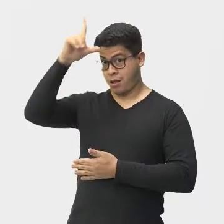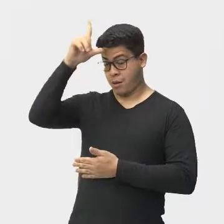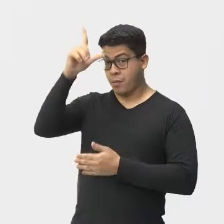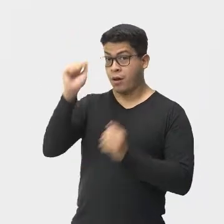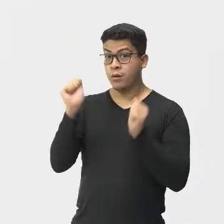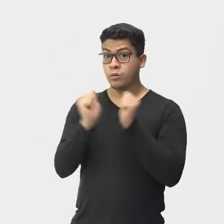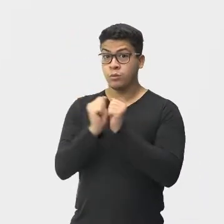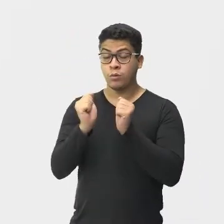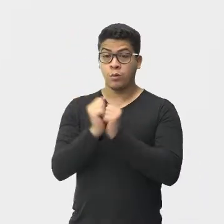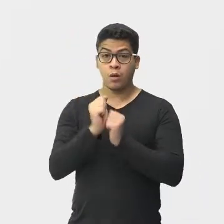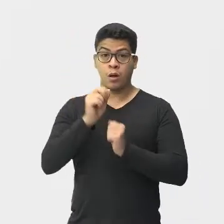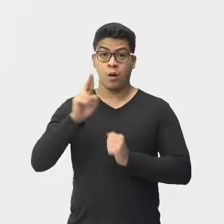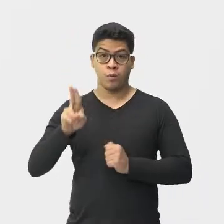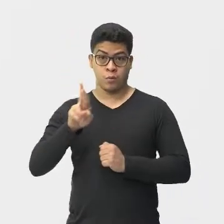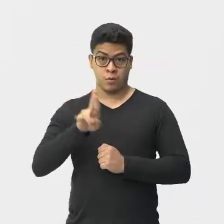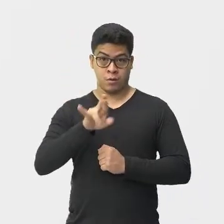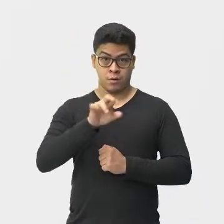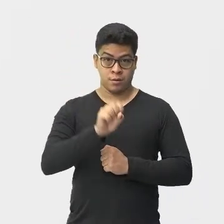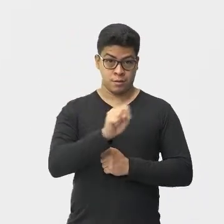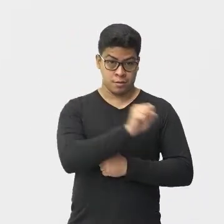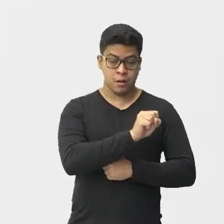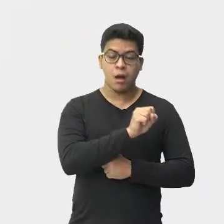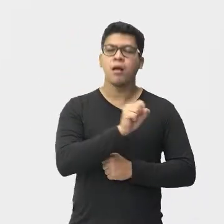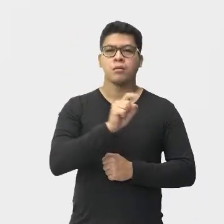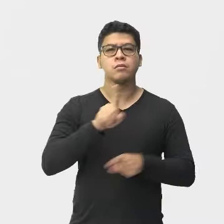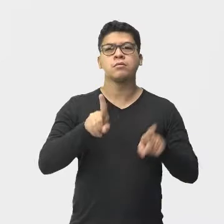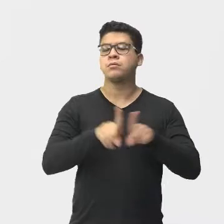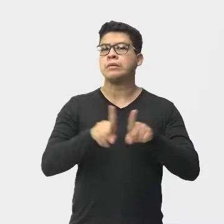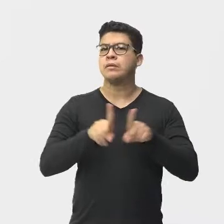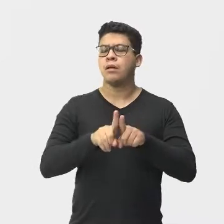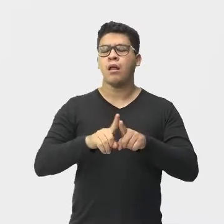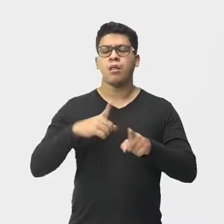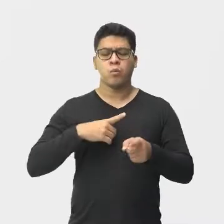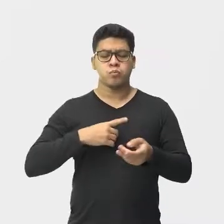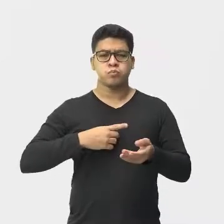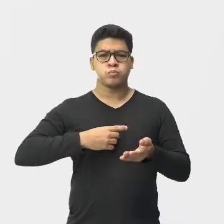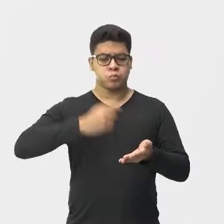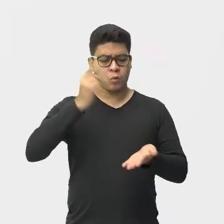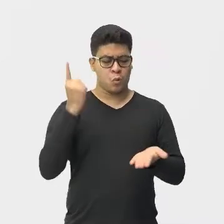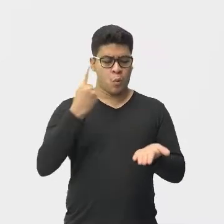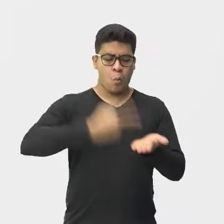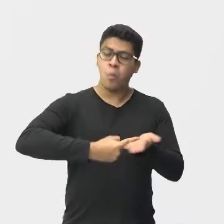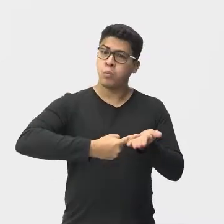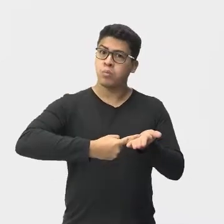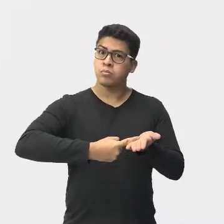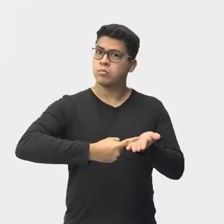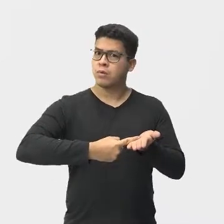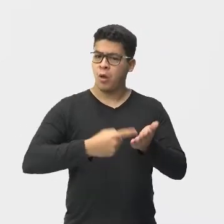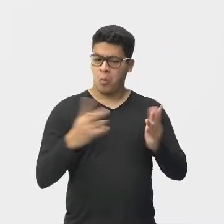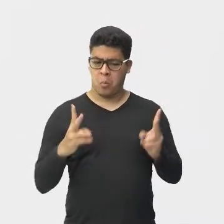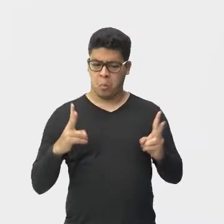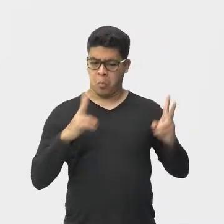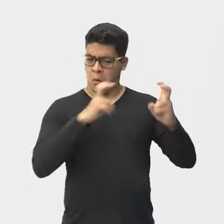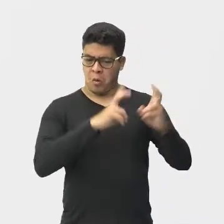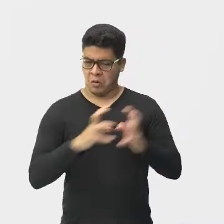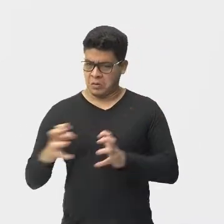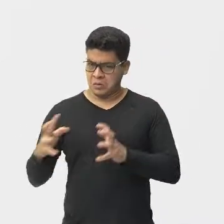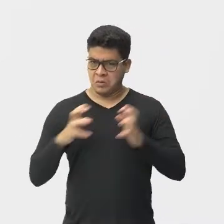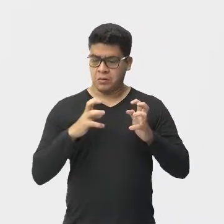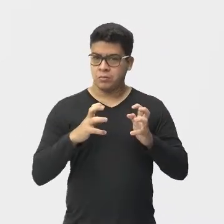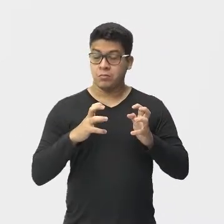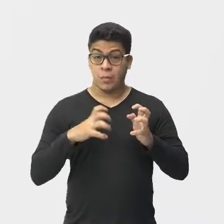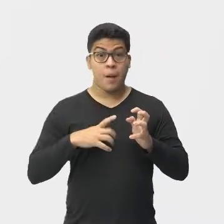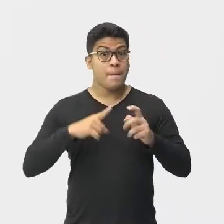União Soviética tinham assinado um acordo, um pacto de não agressão. Mas esse pacto foi quebrado por